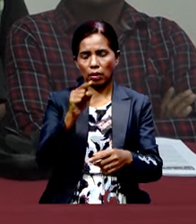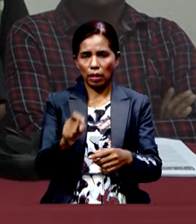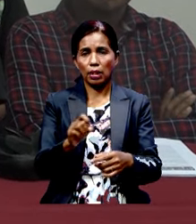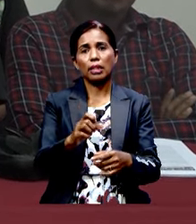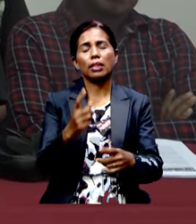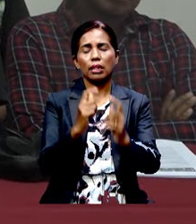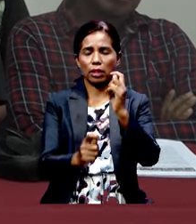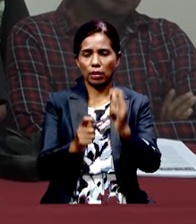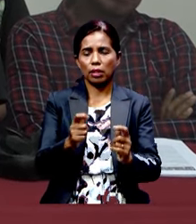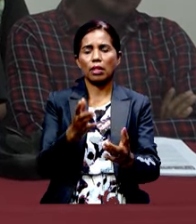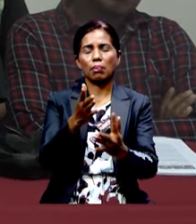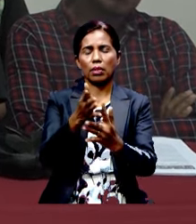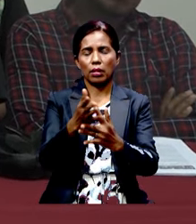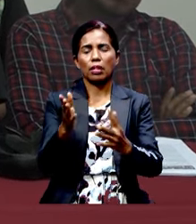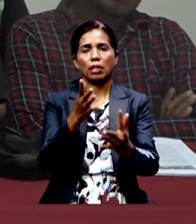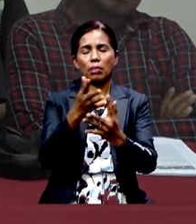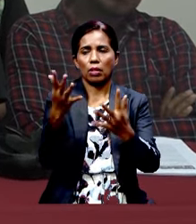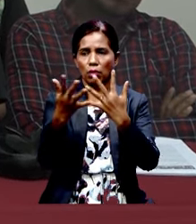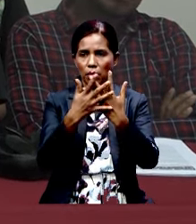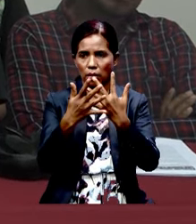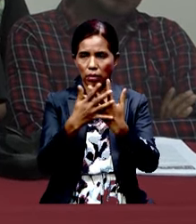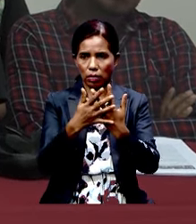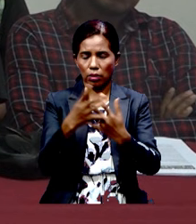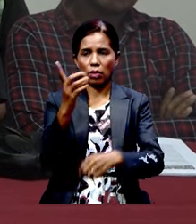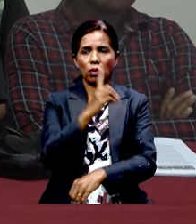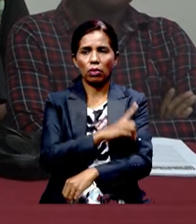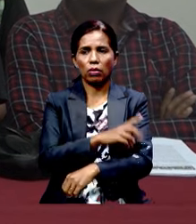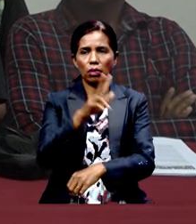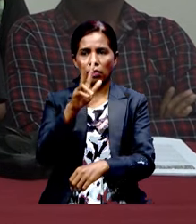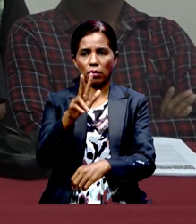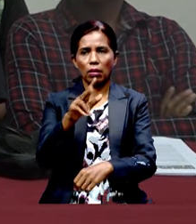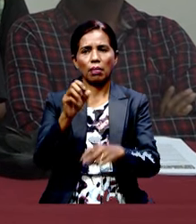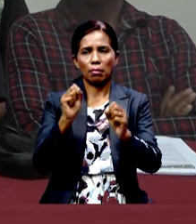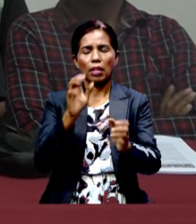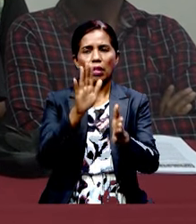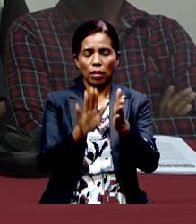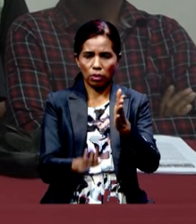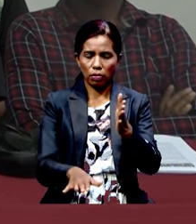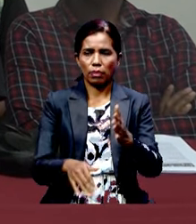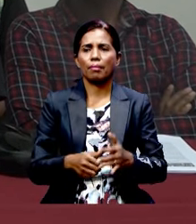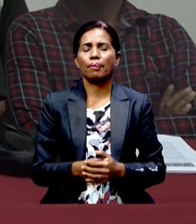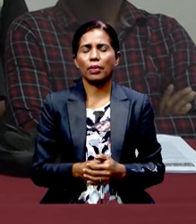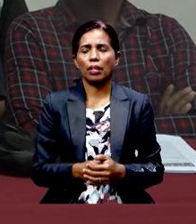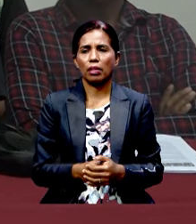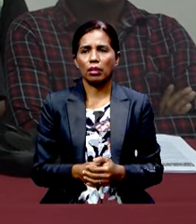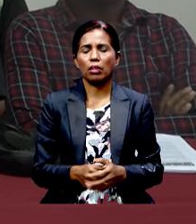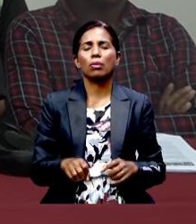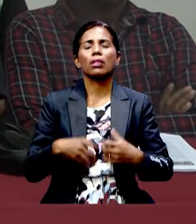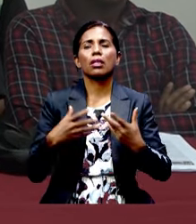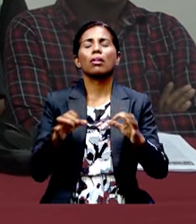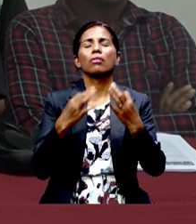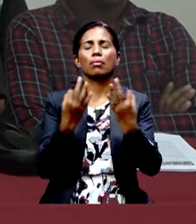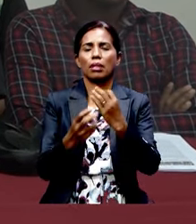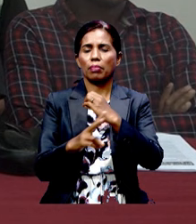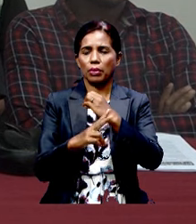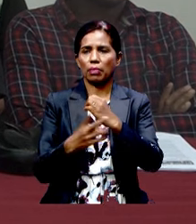tribunal heta non a pena nia ba comarca nia poin ba compre loran tol nia bel heta nindol tu se nia heta nindol tu insa ni nia familia biti masera